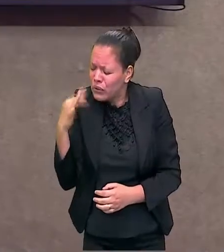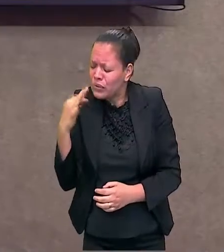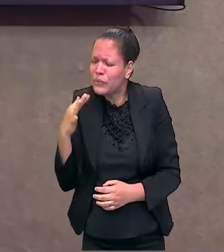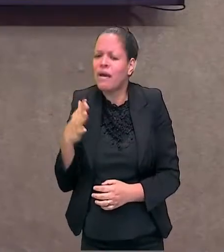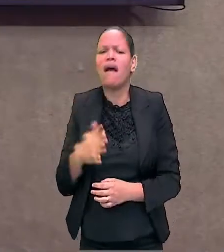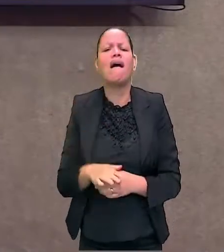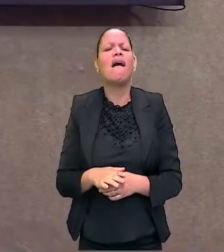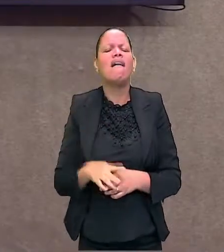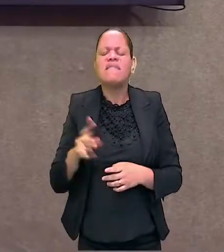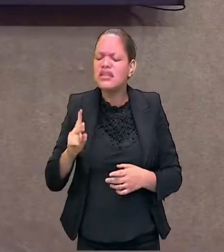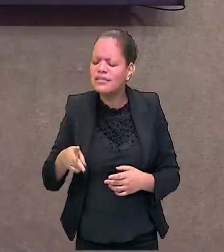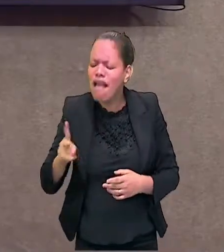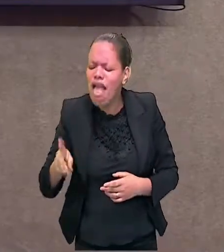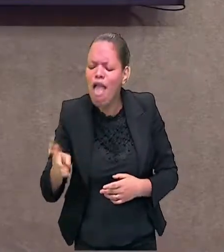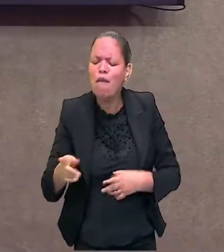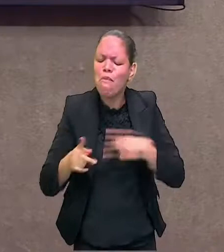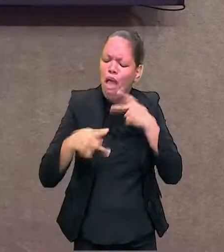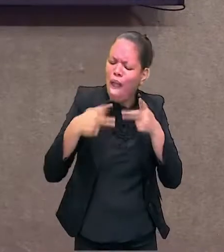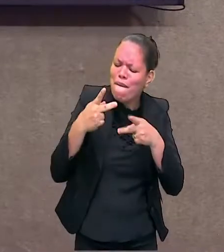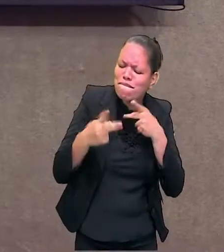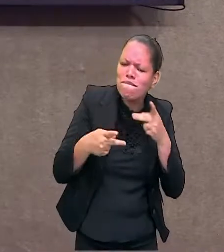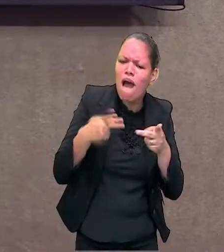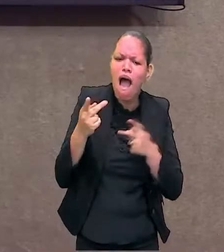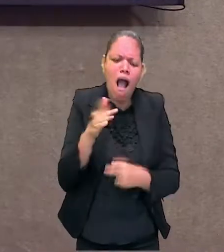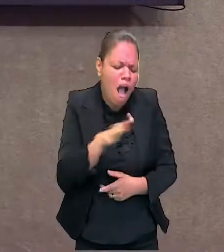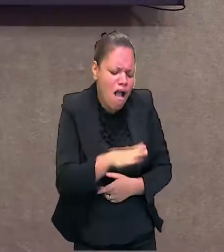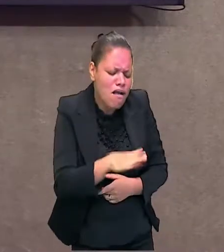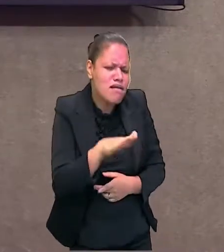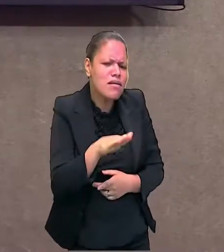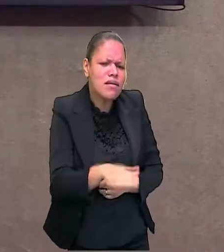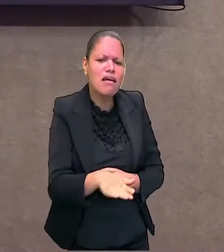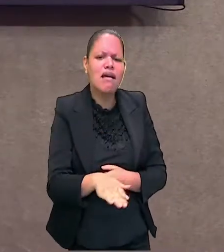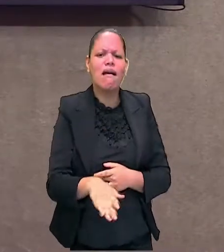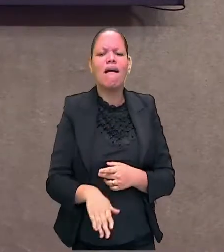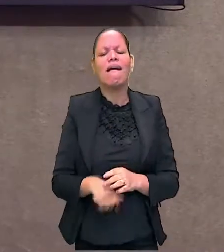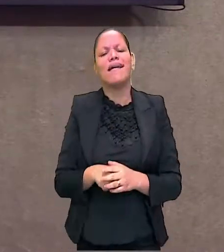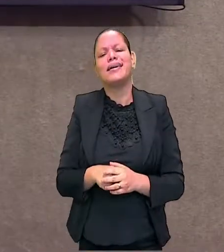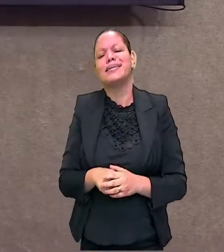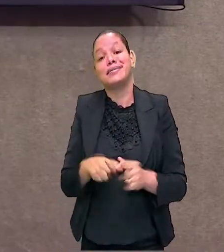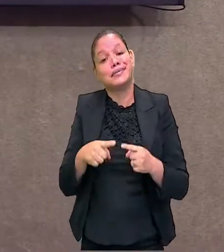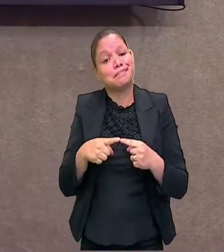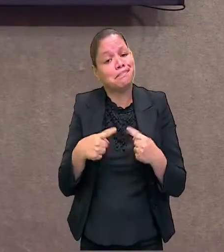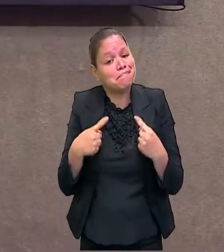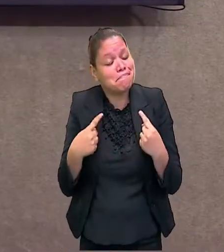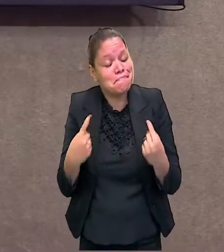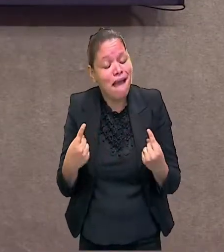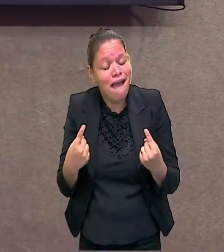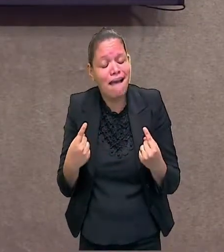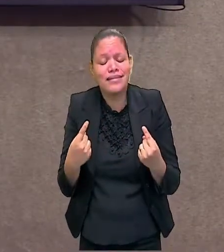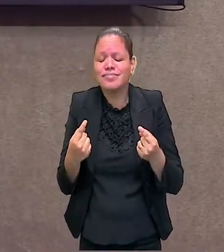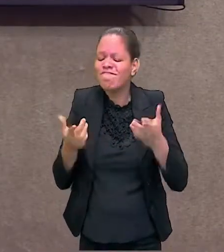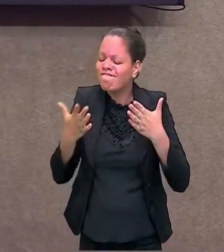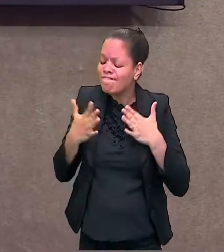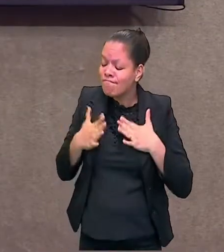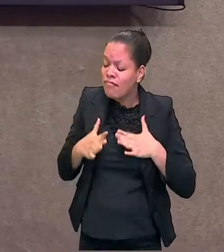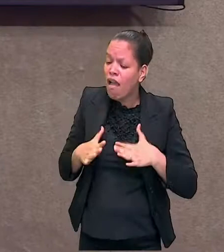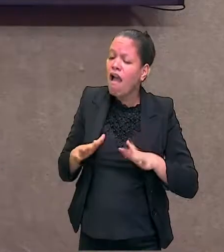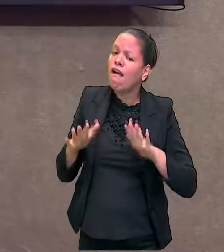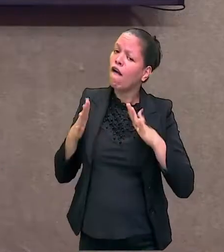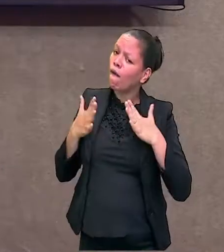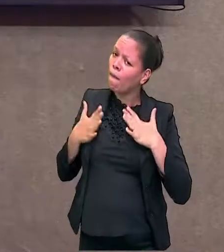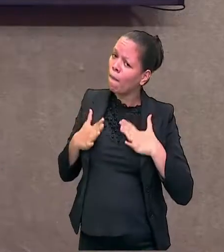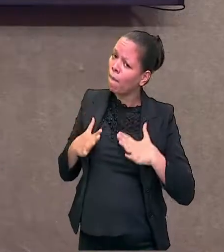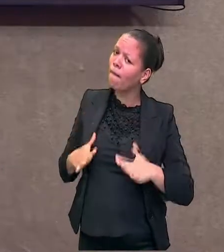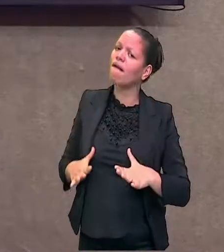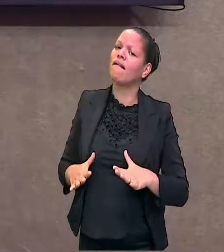não, vem cá, deixa que eu assopro o seu machucado. Numa forma de quê? De acalmar. Mas a gente